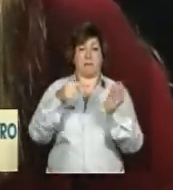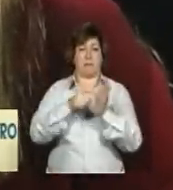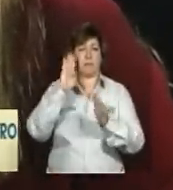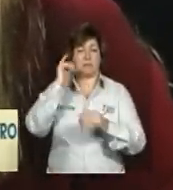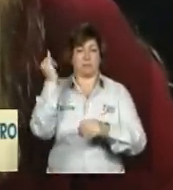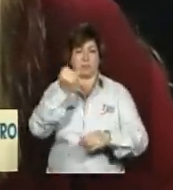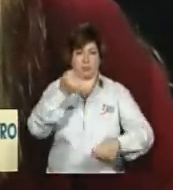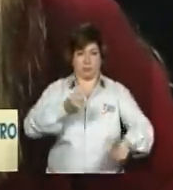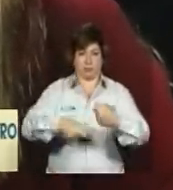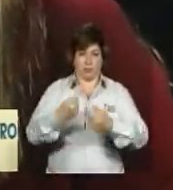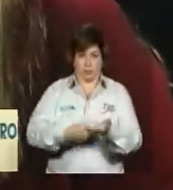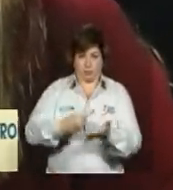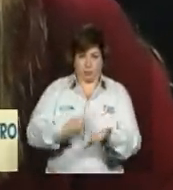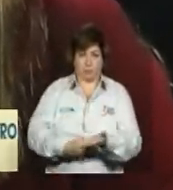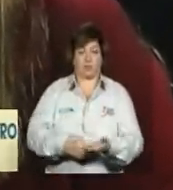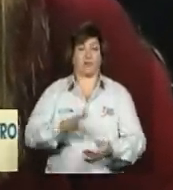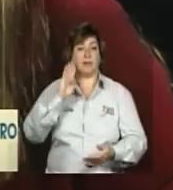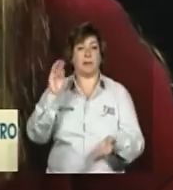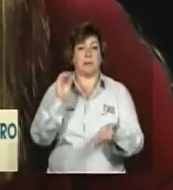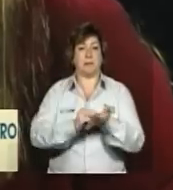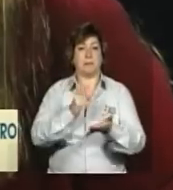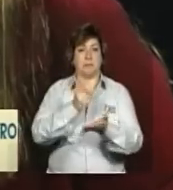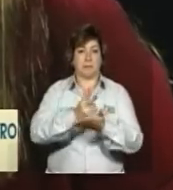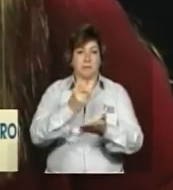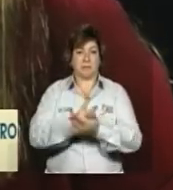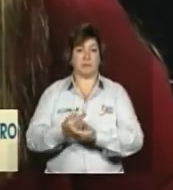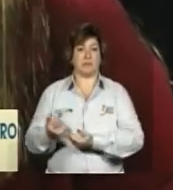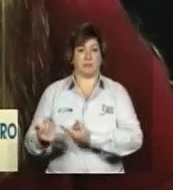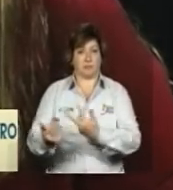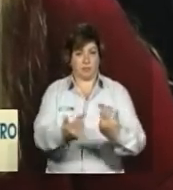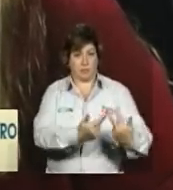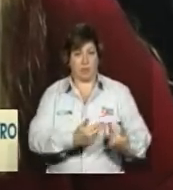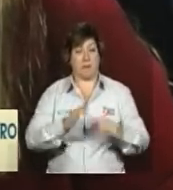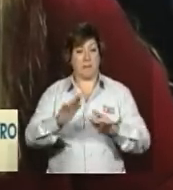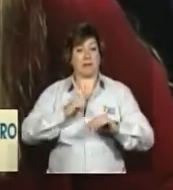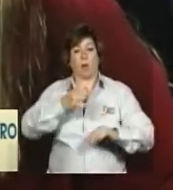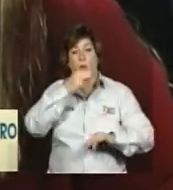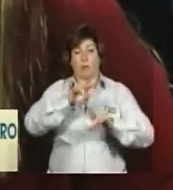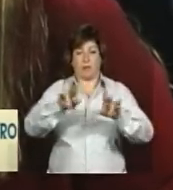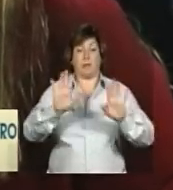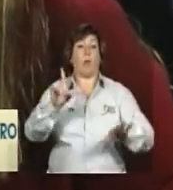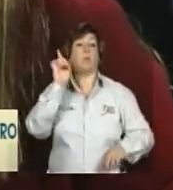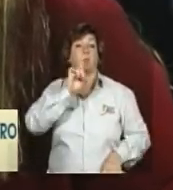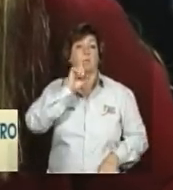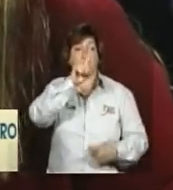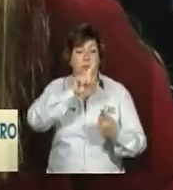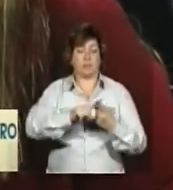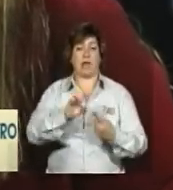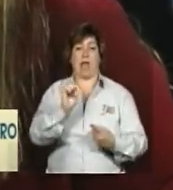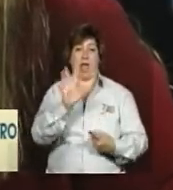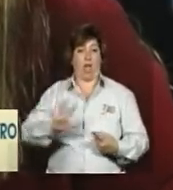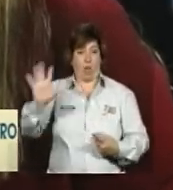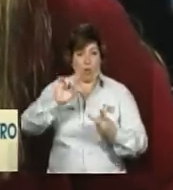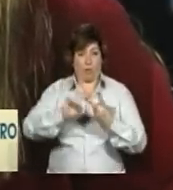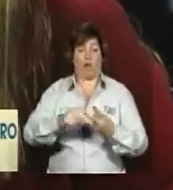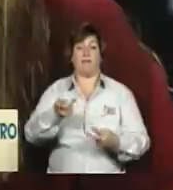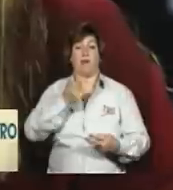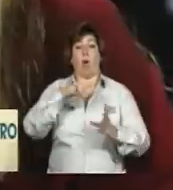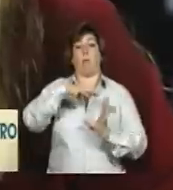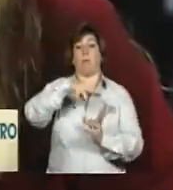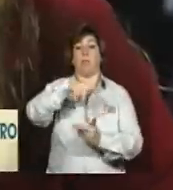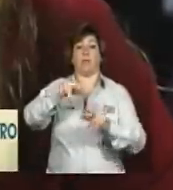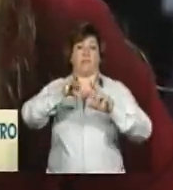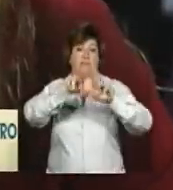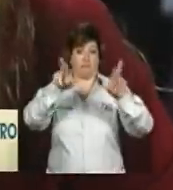é que se mantenha o princípio das responsabilidades comuns, porém diferenciadas. Os Estados Unidos e a Europa têm falado que o mundo é